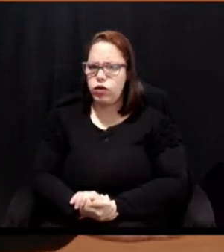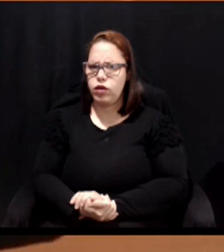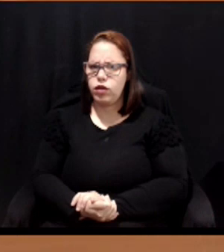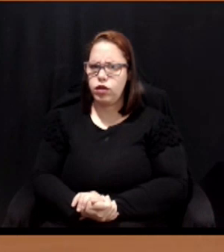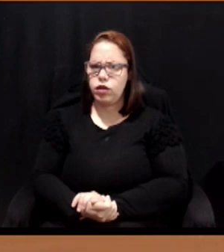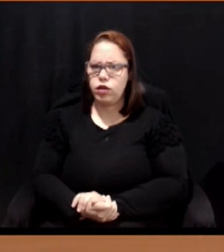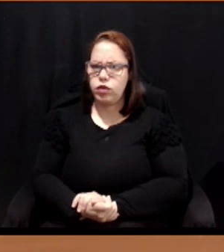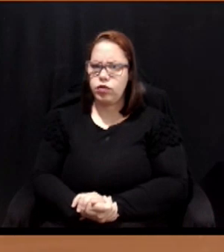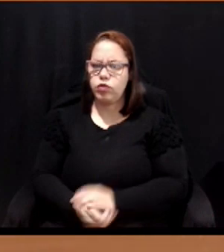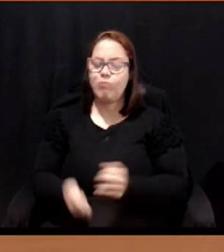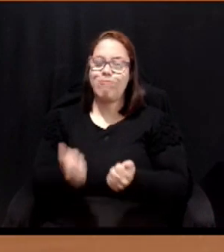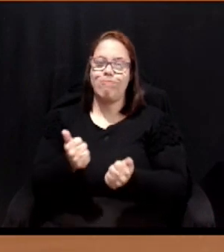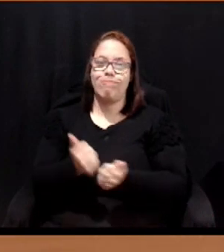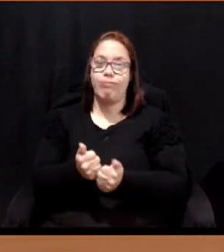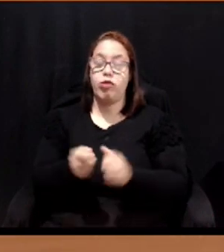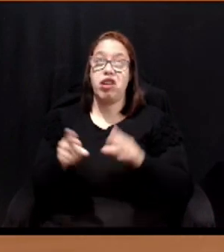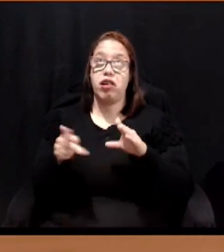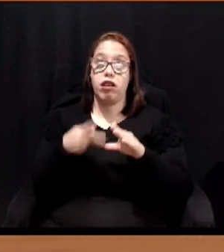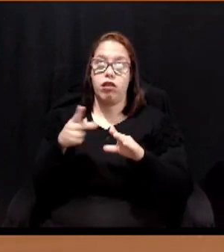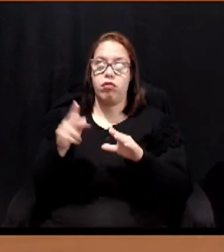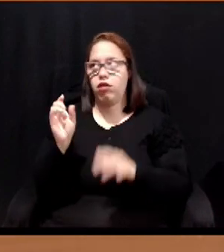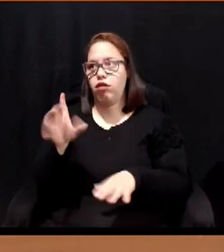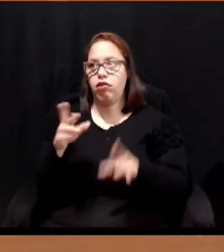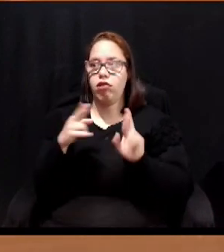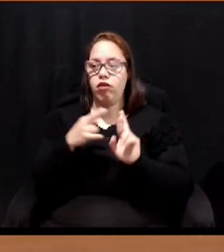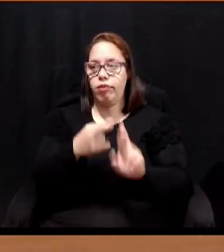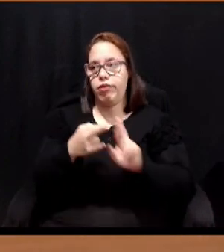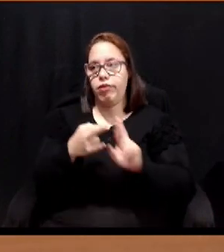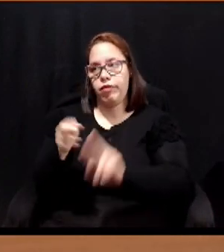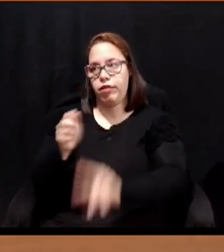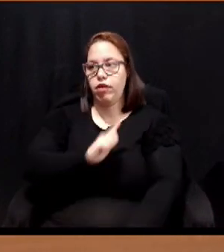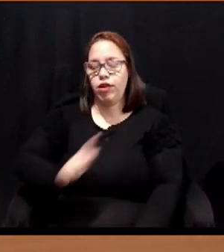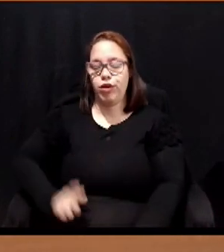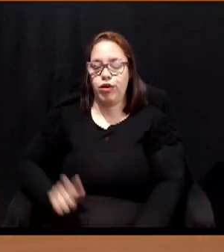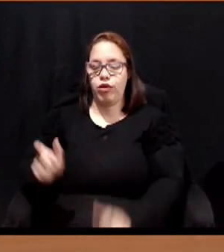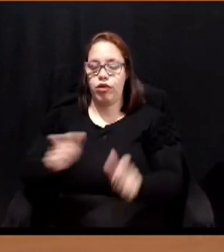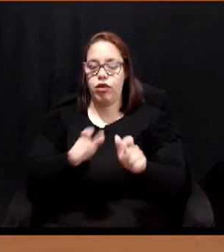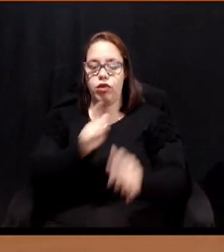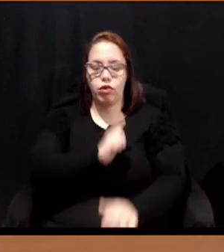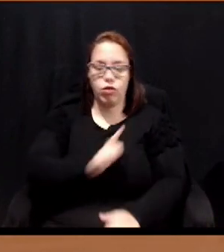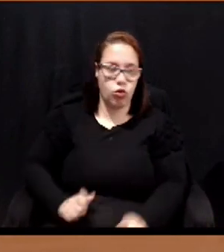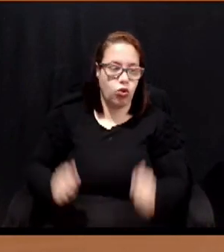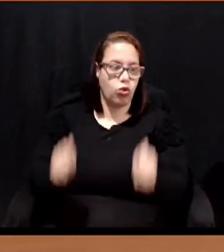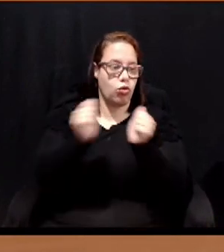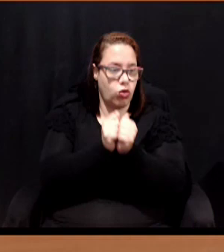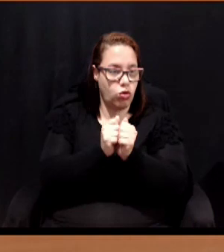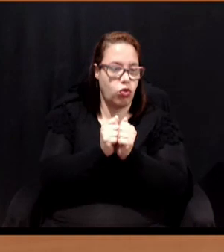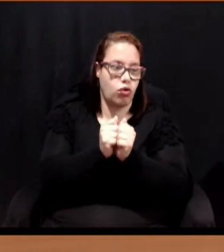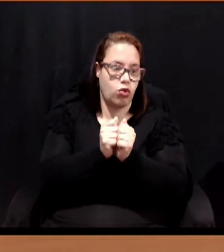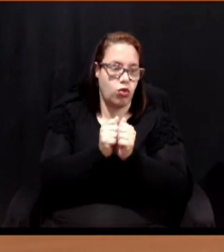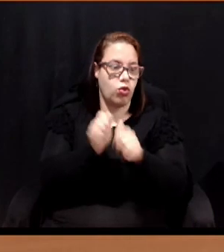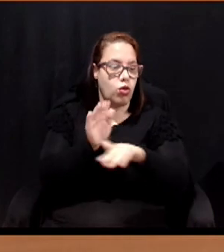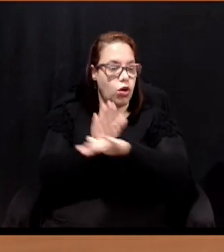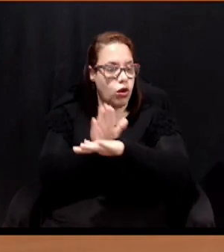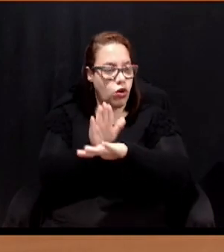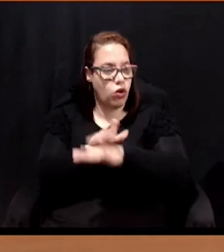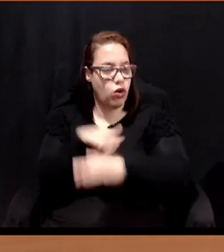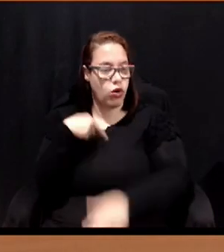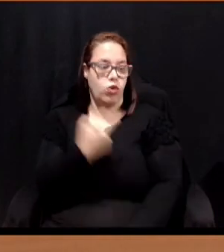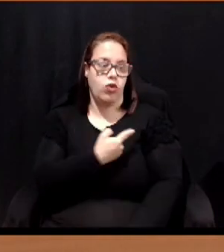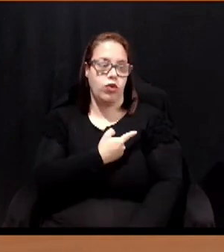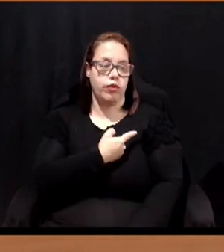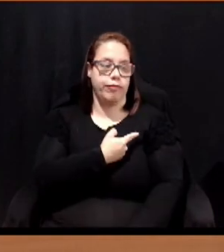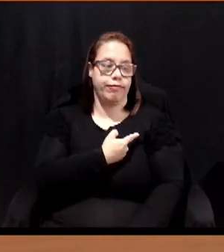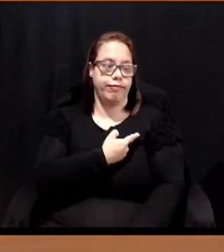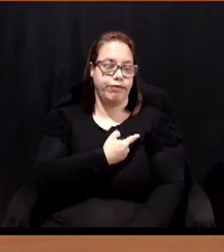é a Câmara estar representando o governo em algum lugar, é o governo estar junto, ajudando a gente a